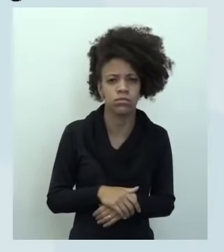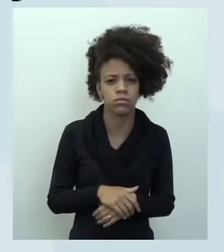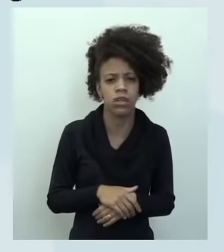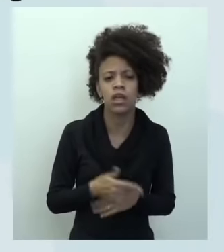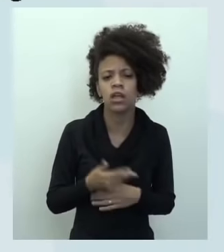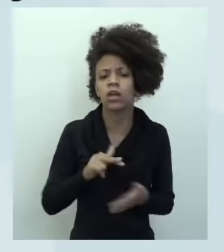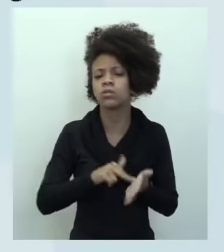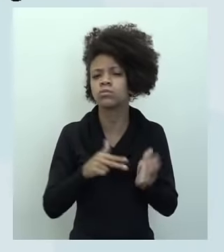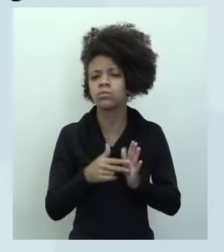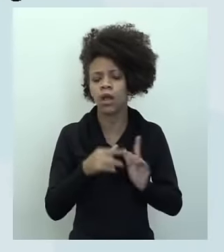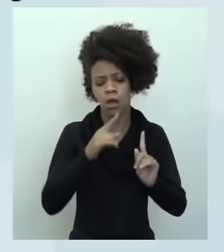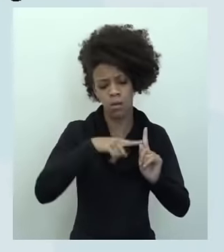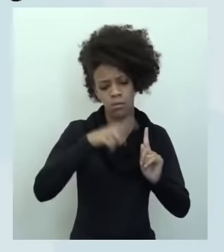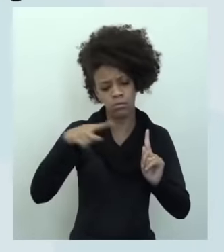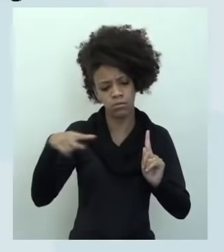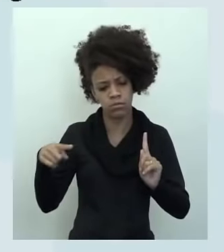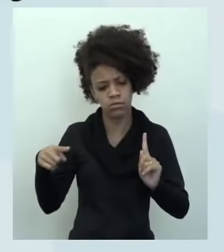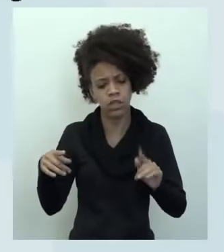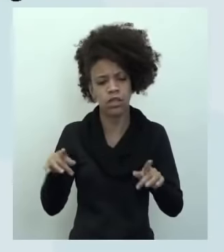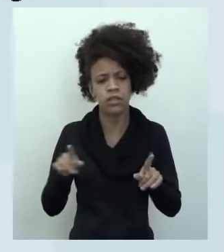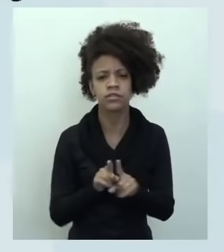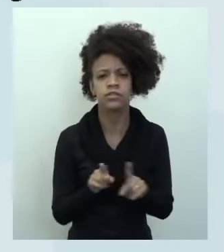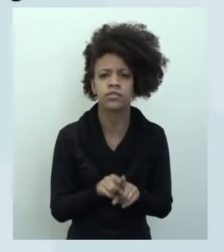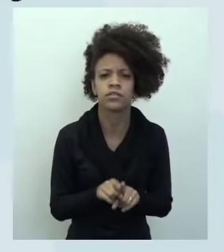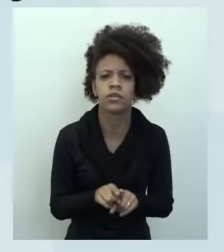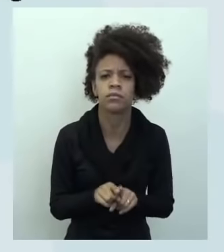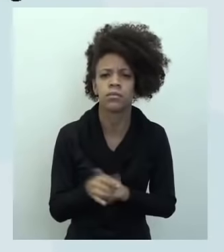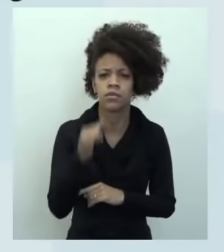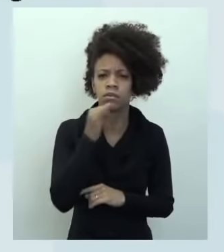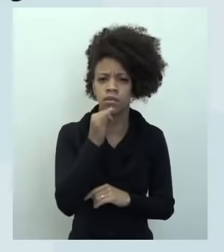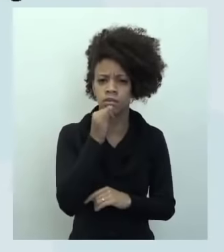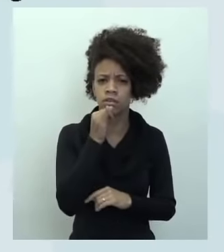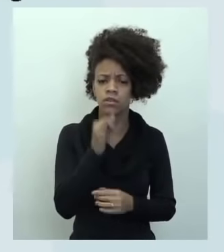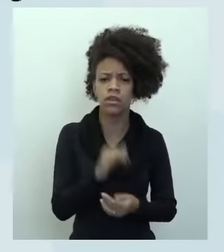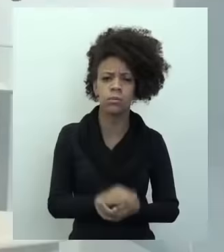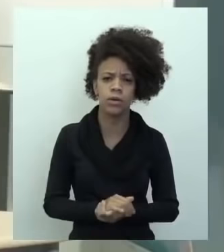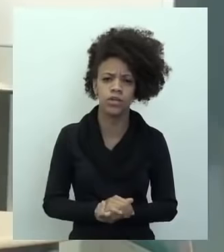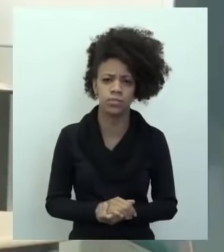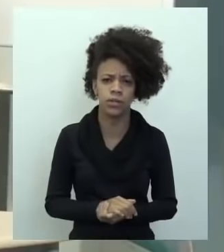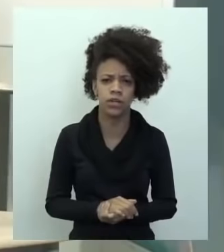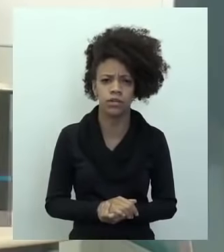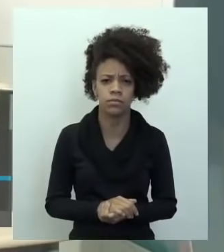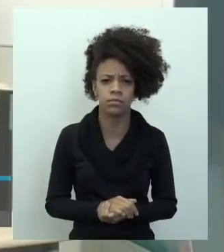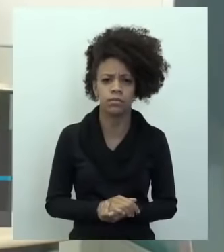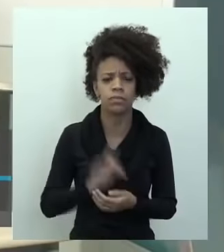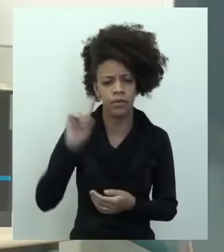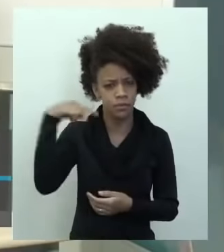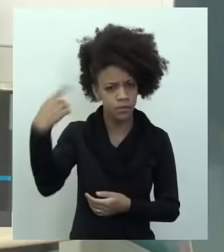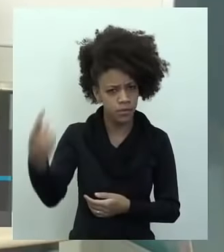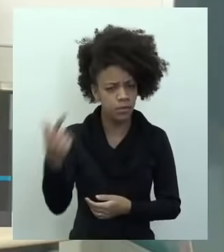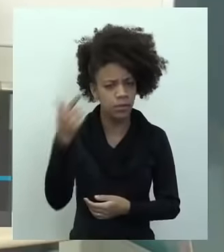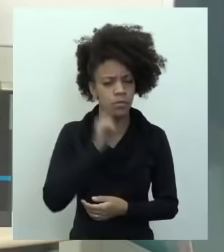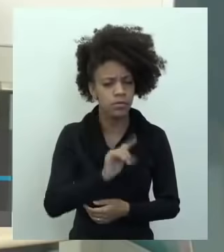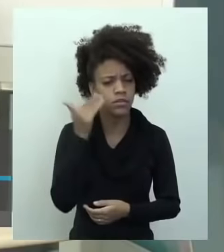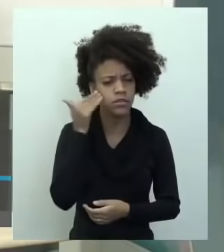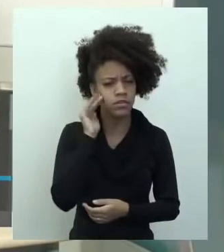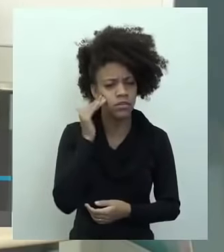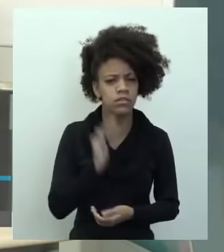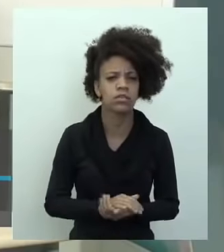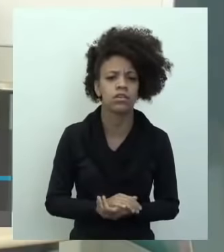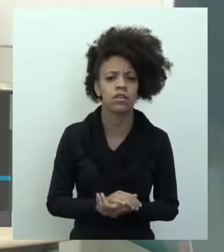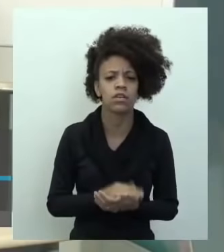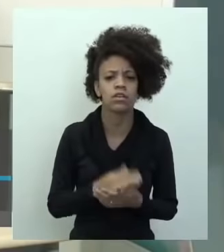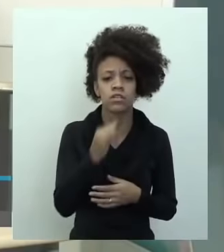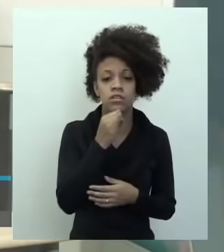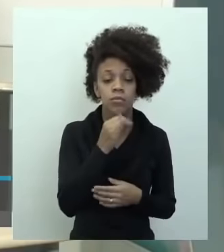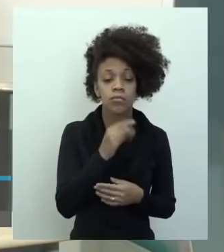quilômetro, que inclusive nós vamos ter um exemplo um pouquinho mais para frente. Para que a gente consiga entender esses modelos, eu